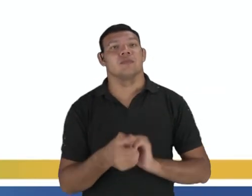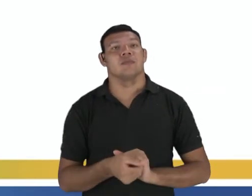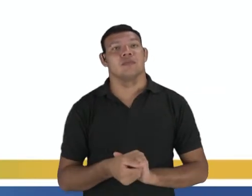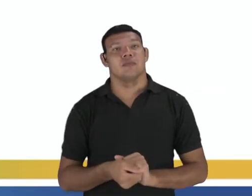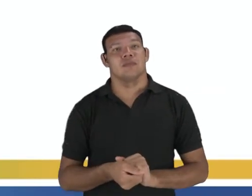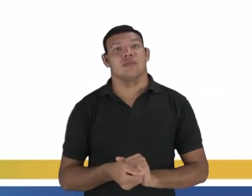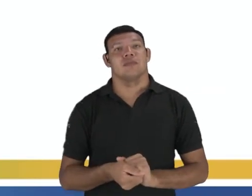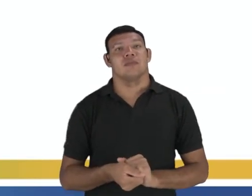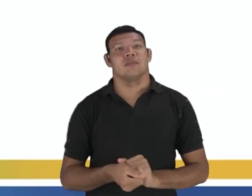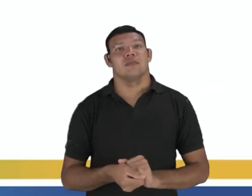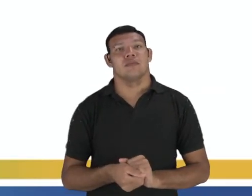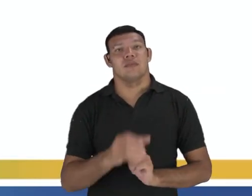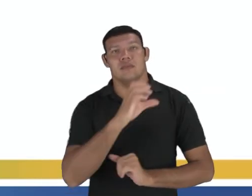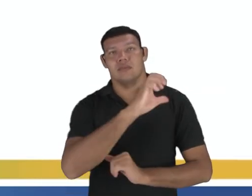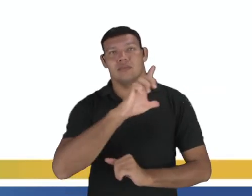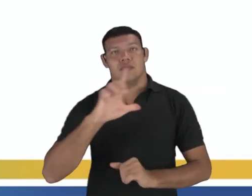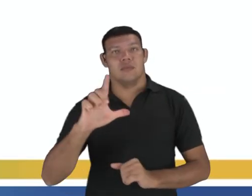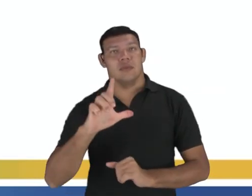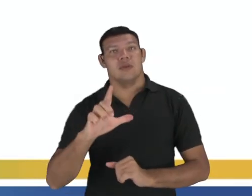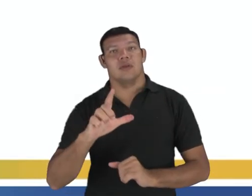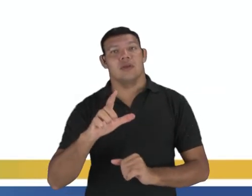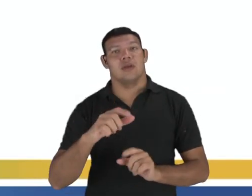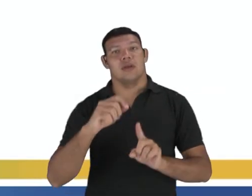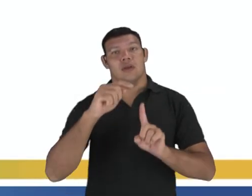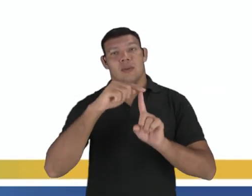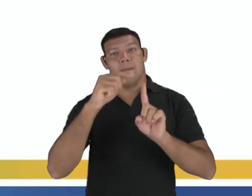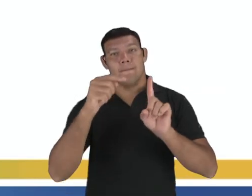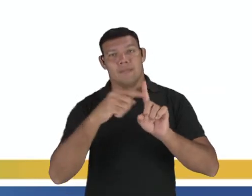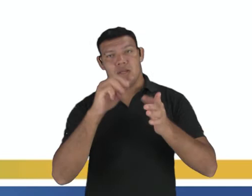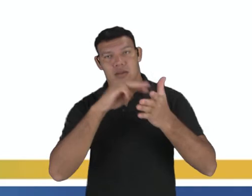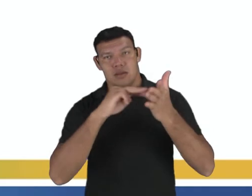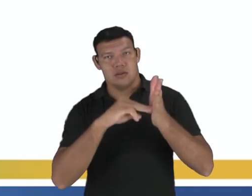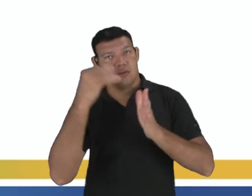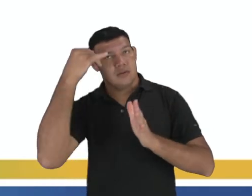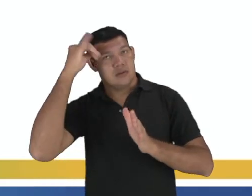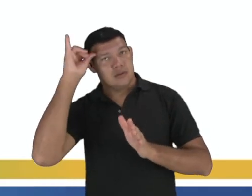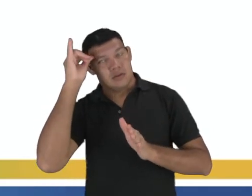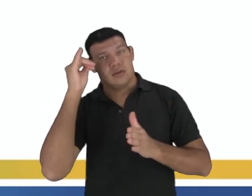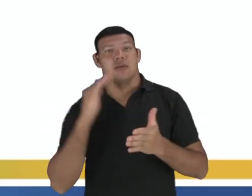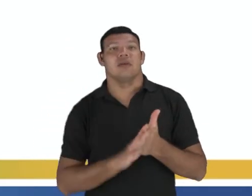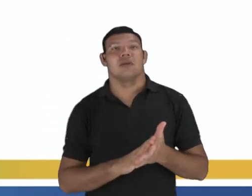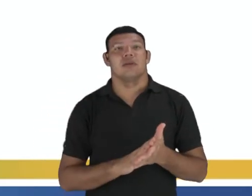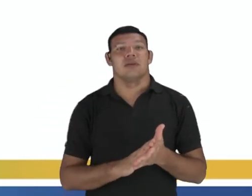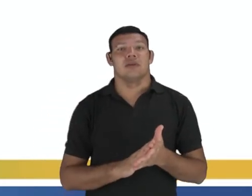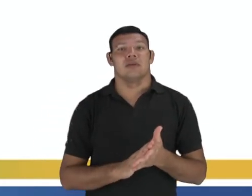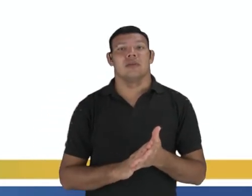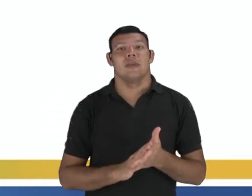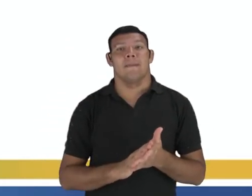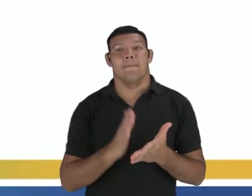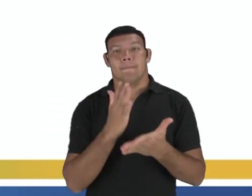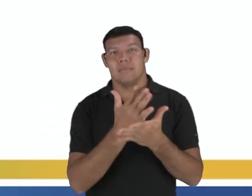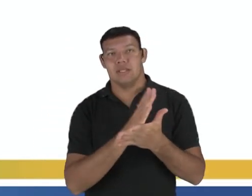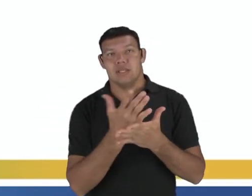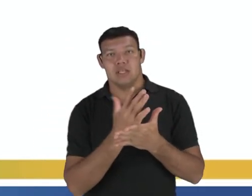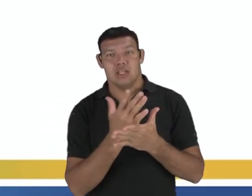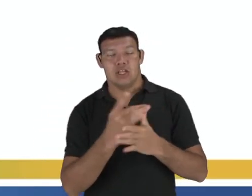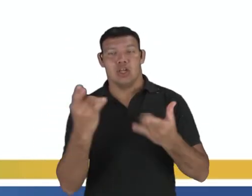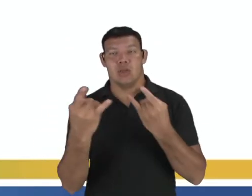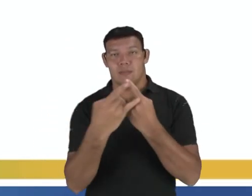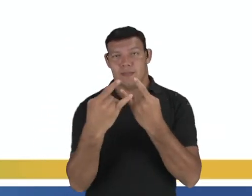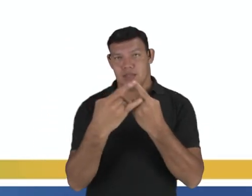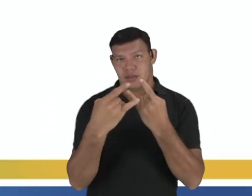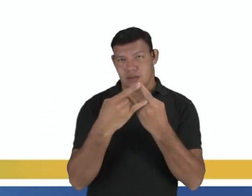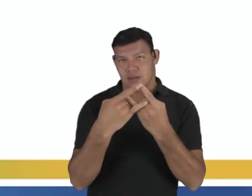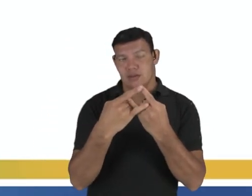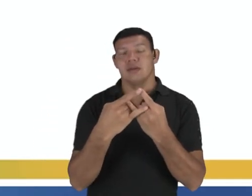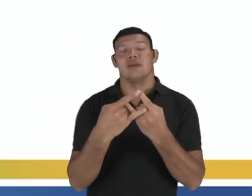classificado os contraceptivos em vários tipos nós temos métodos contraceptivos de barreira como é o caso da camisinha